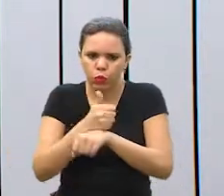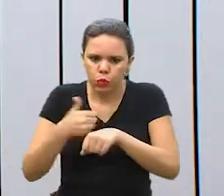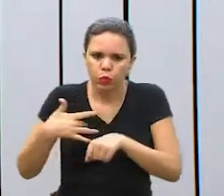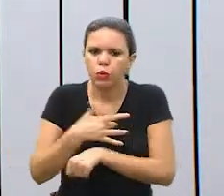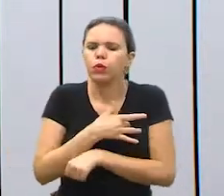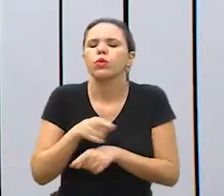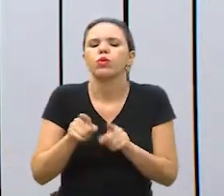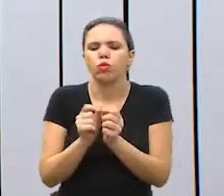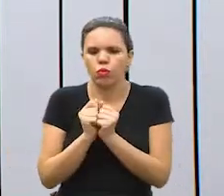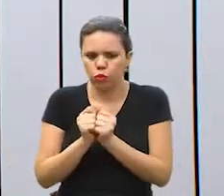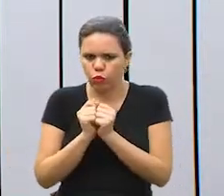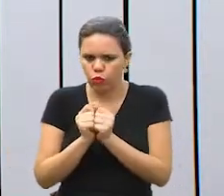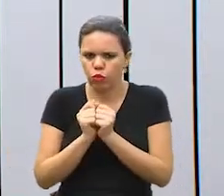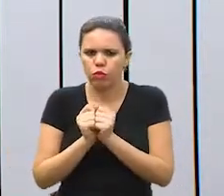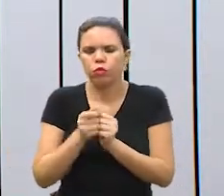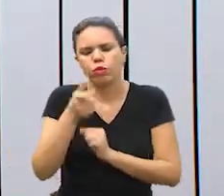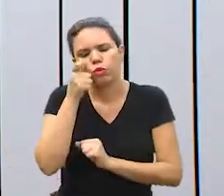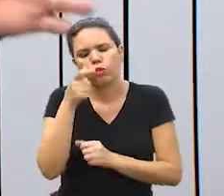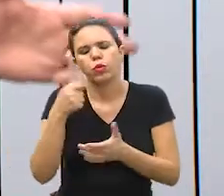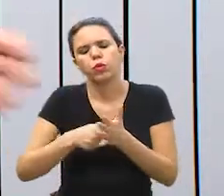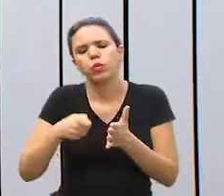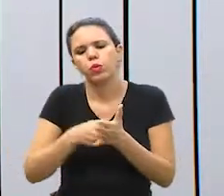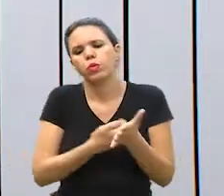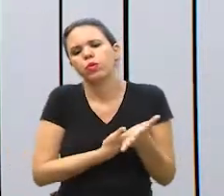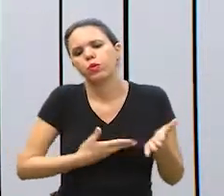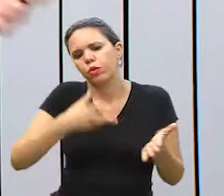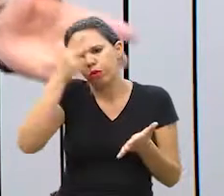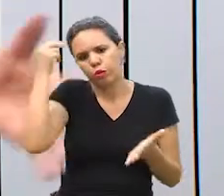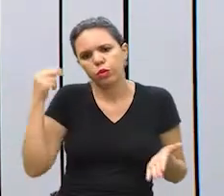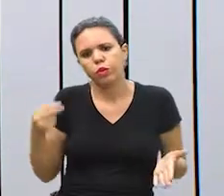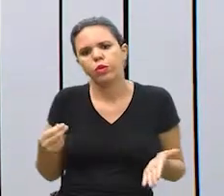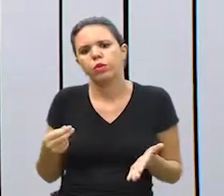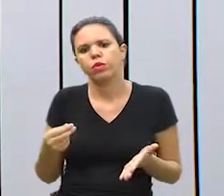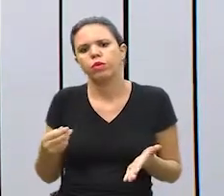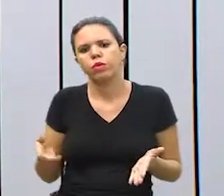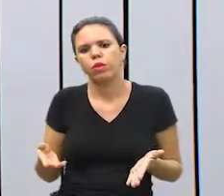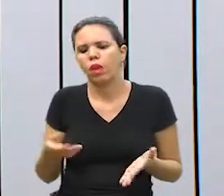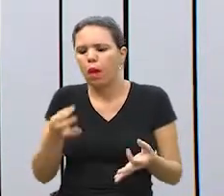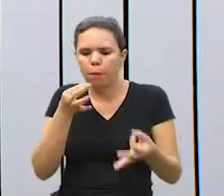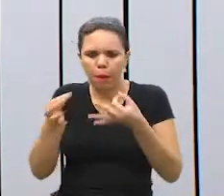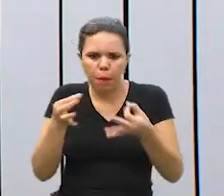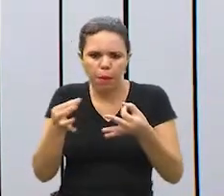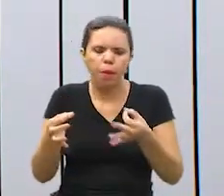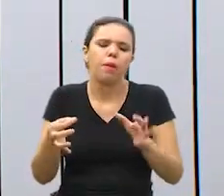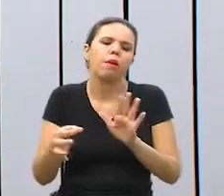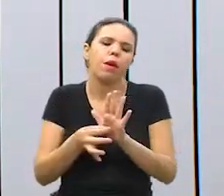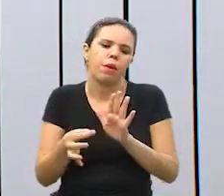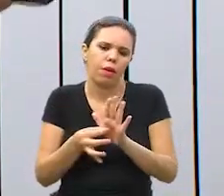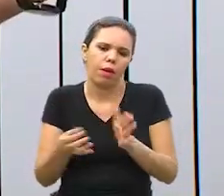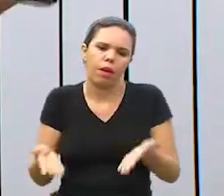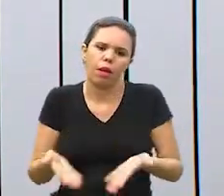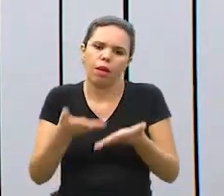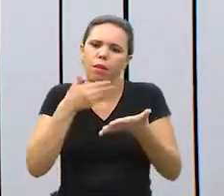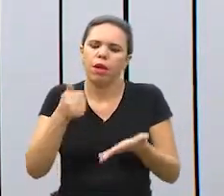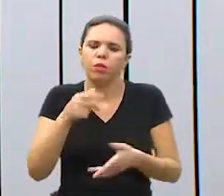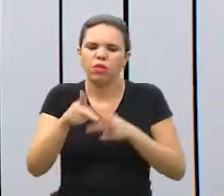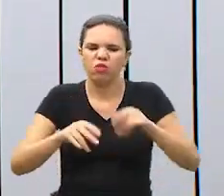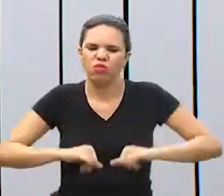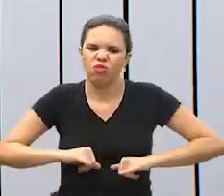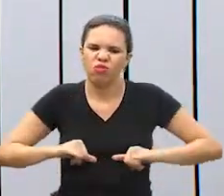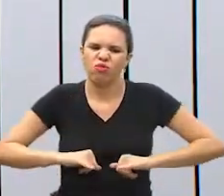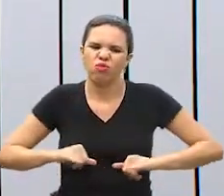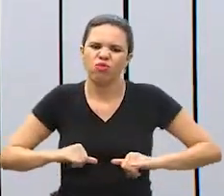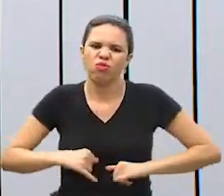junto para ver as políticas públicas, tá dando ali o seu espetáculo para a gente fazer o melhor, que é o povo que